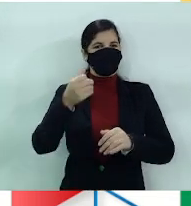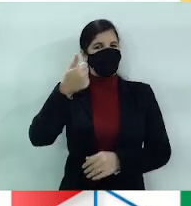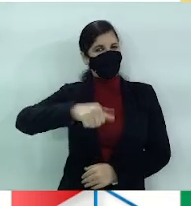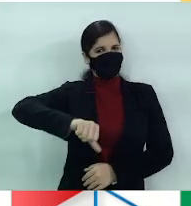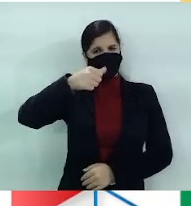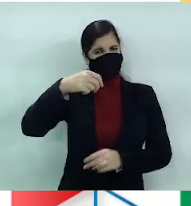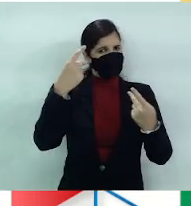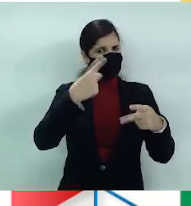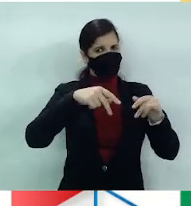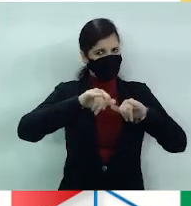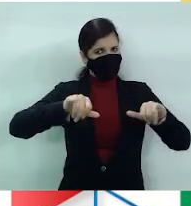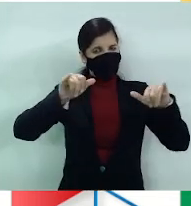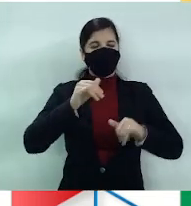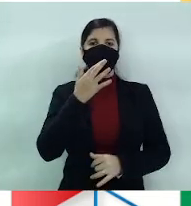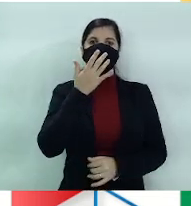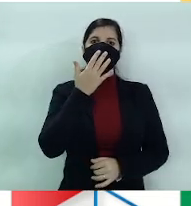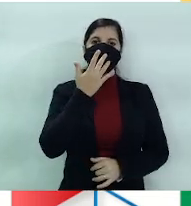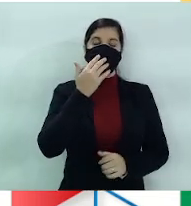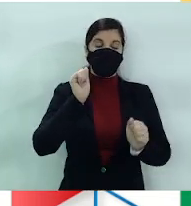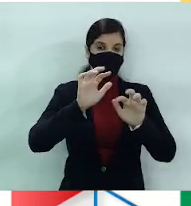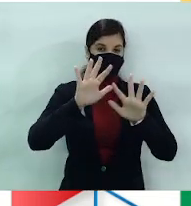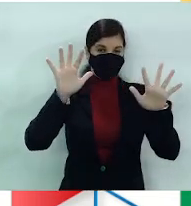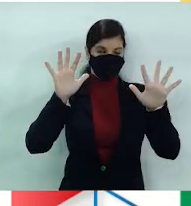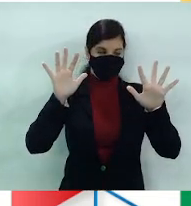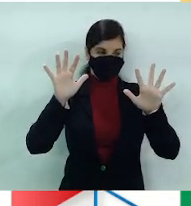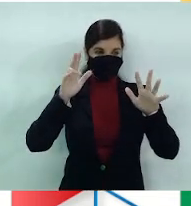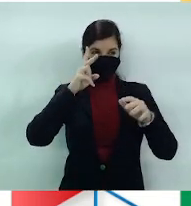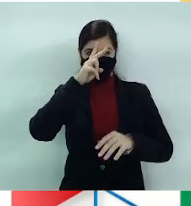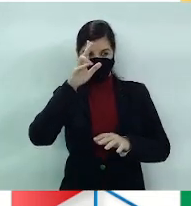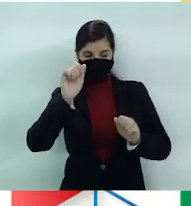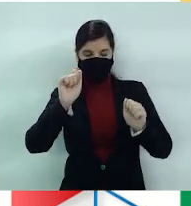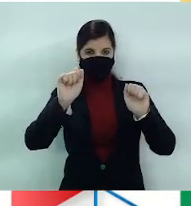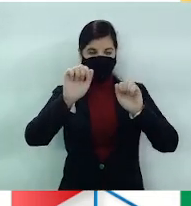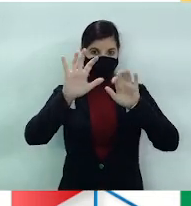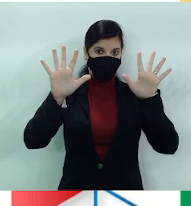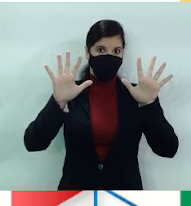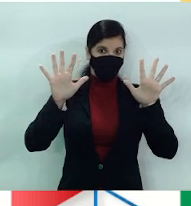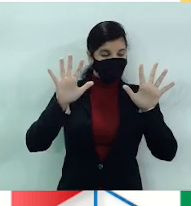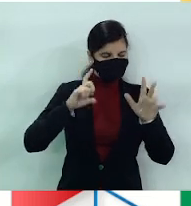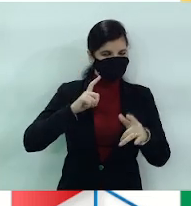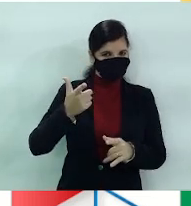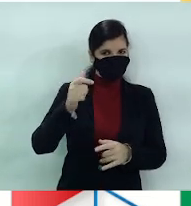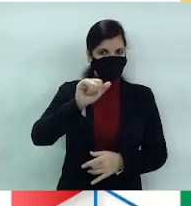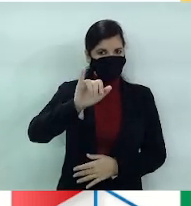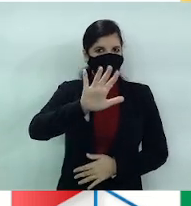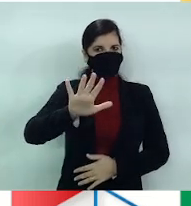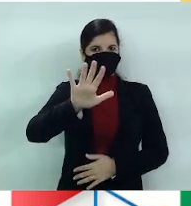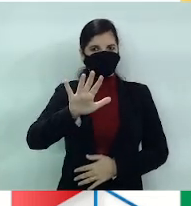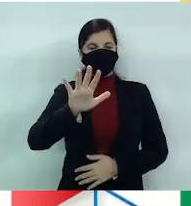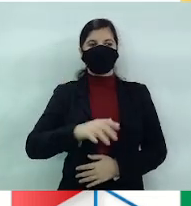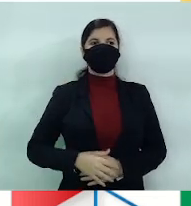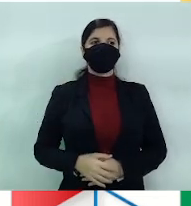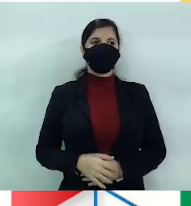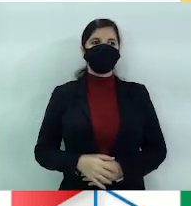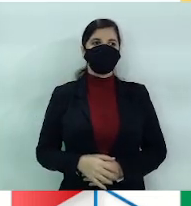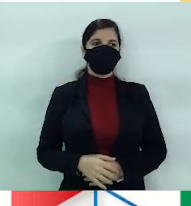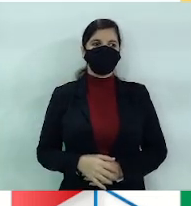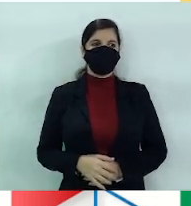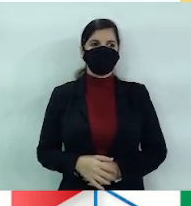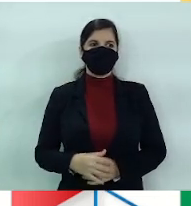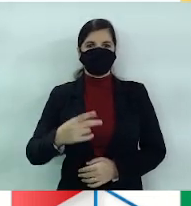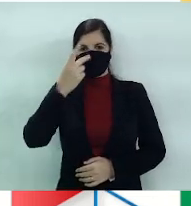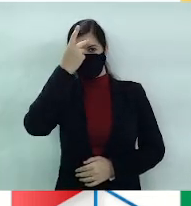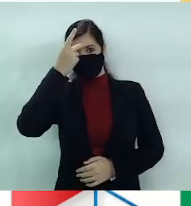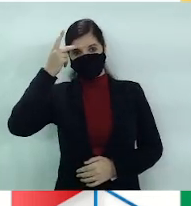aí algumas cores bem chamativas. Vamos analisar a parte de imagem, né? Temos aí